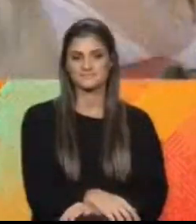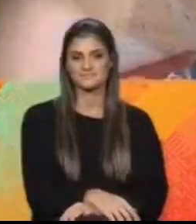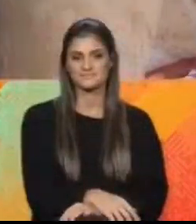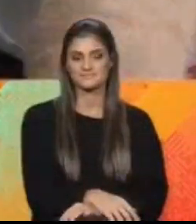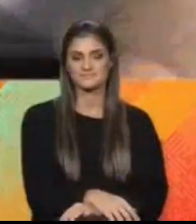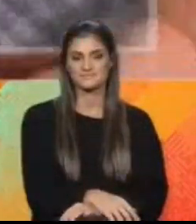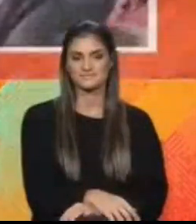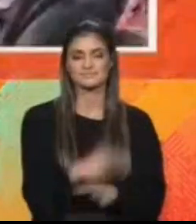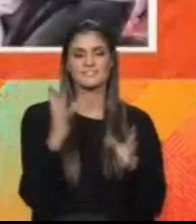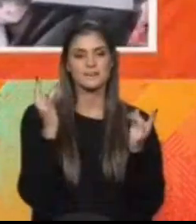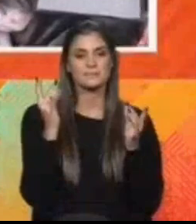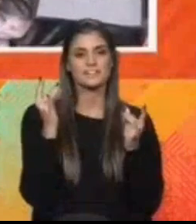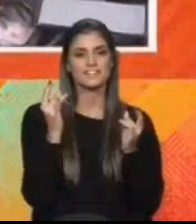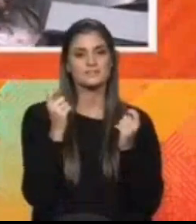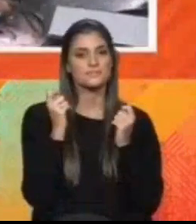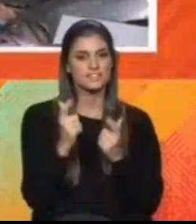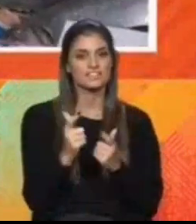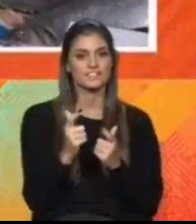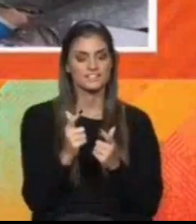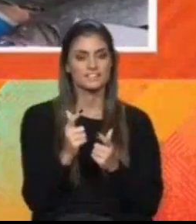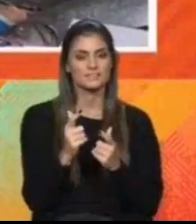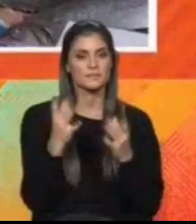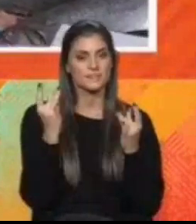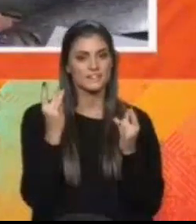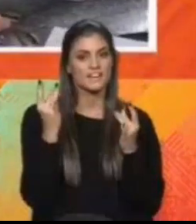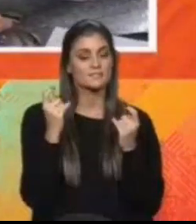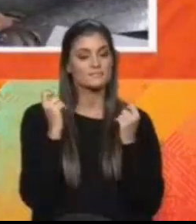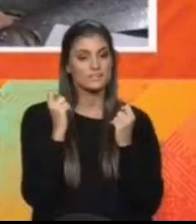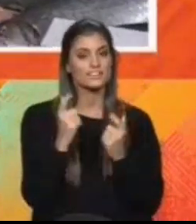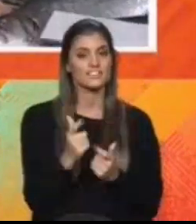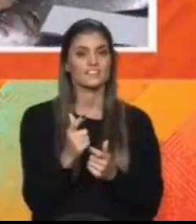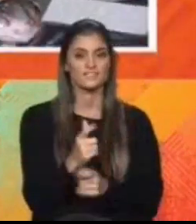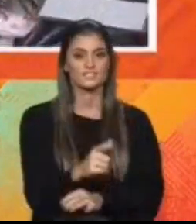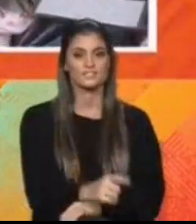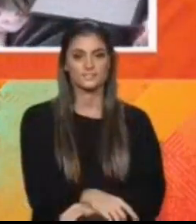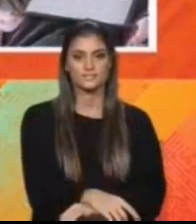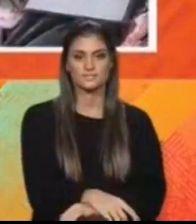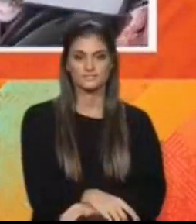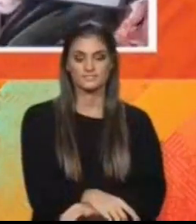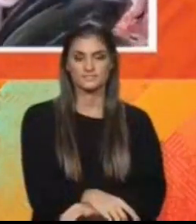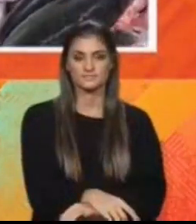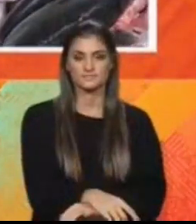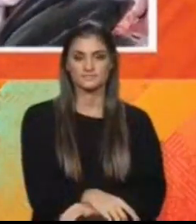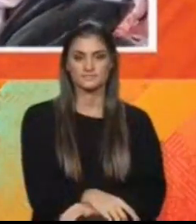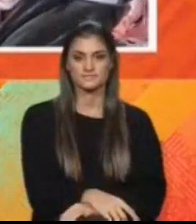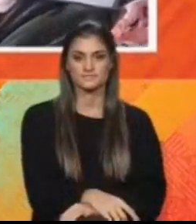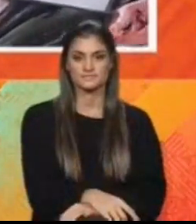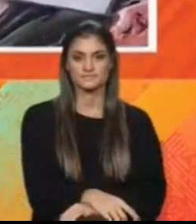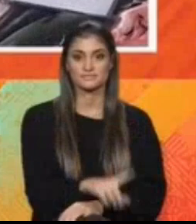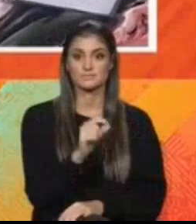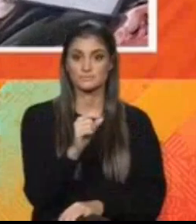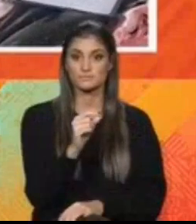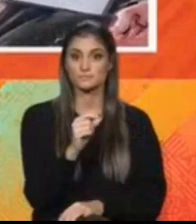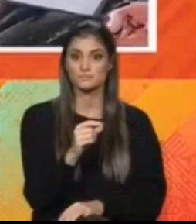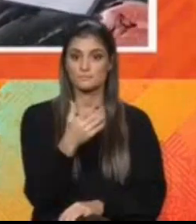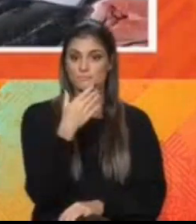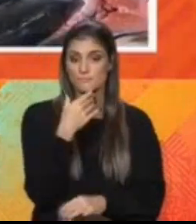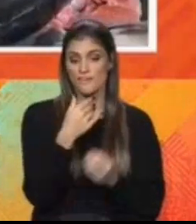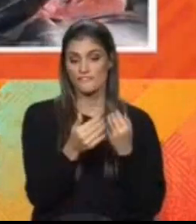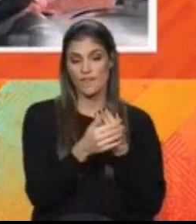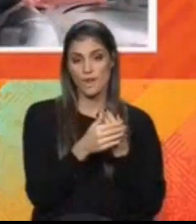Para brincar um bocadinho, para brincar um bocadinho, do mais velho ao mais